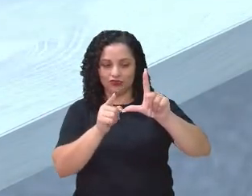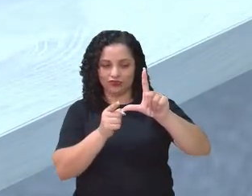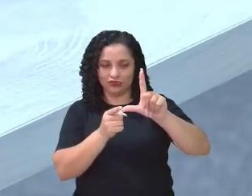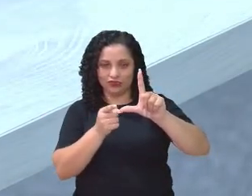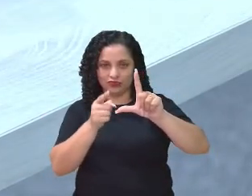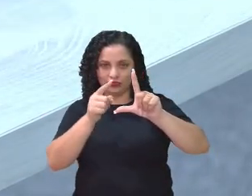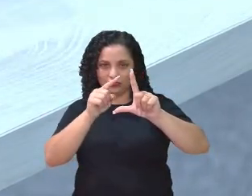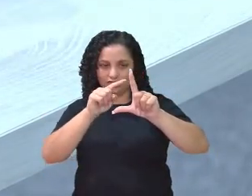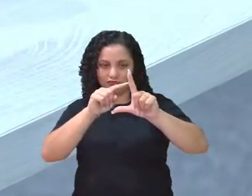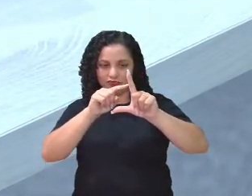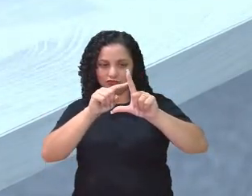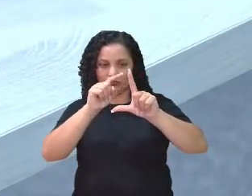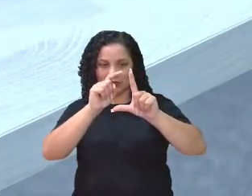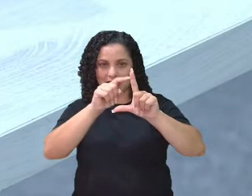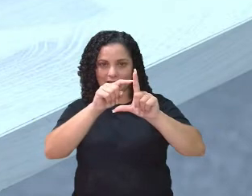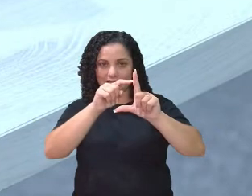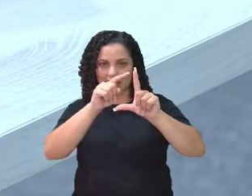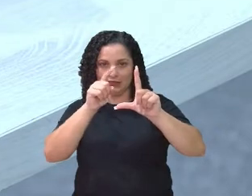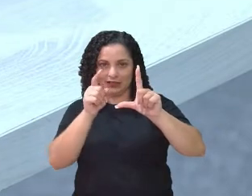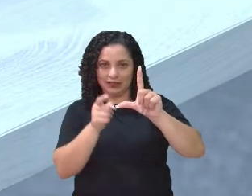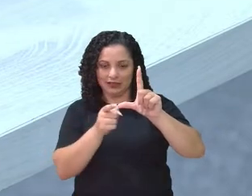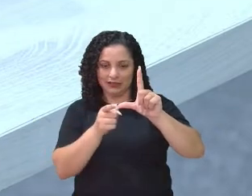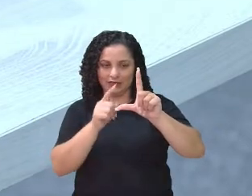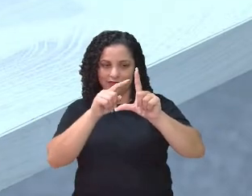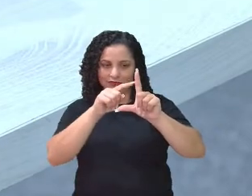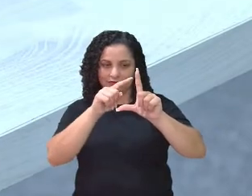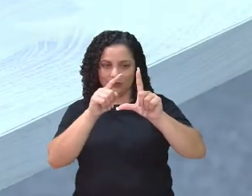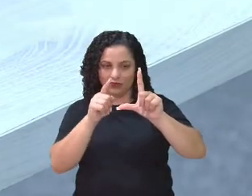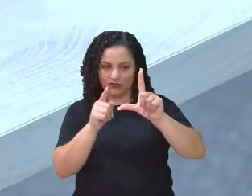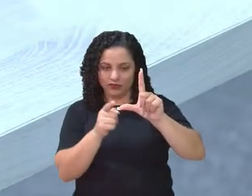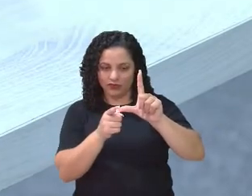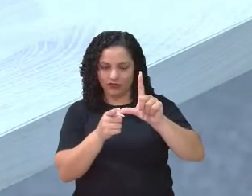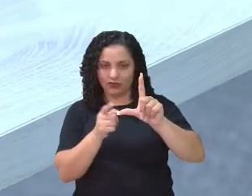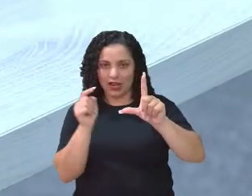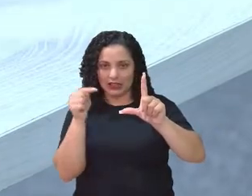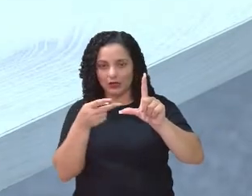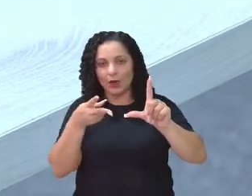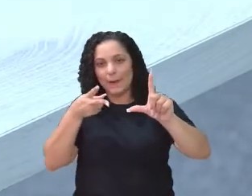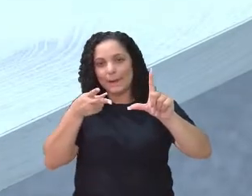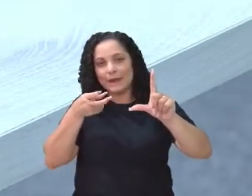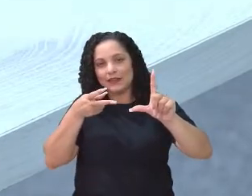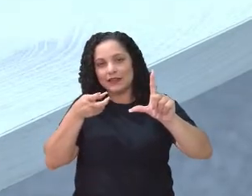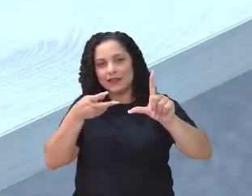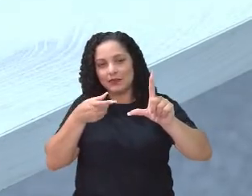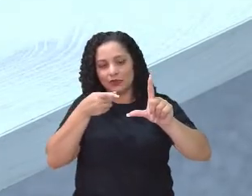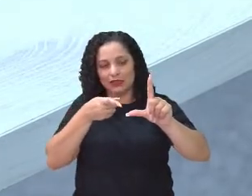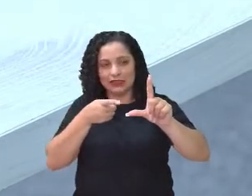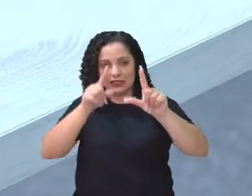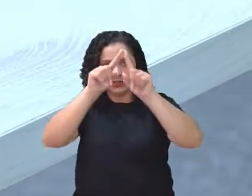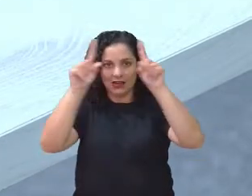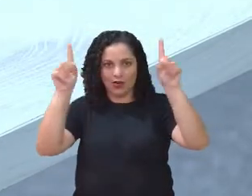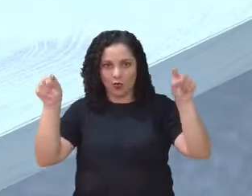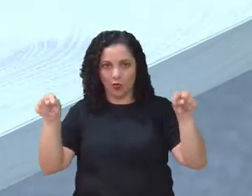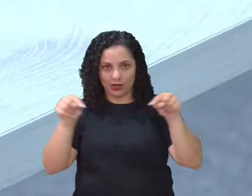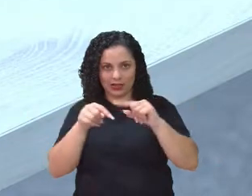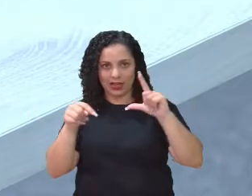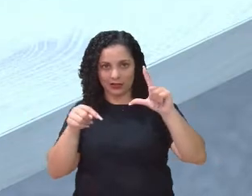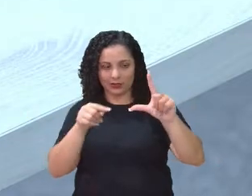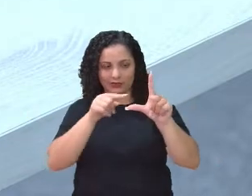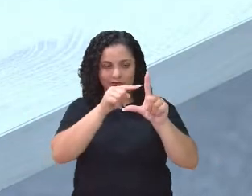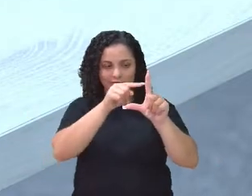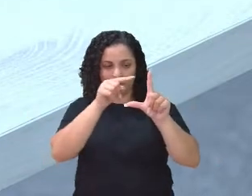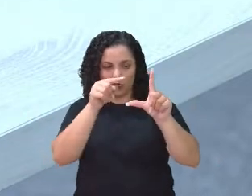quadrado, tanto para um lado quanto para o outro. Então, eu posso concluir que, nesse quadrado, todos os